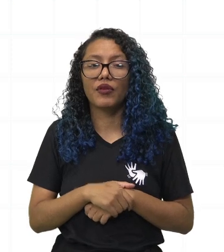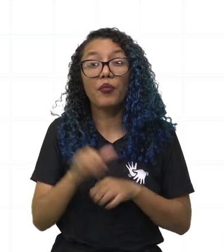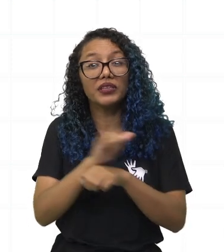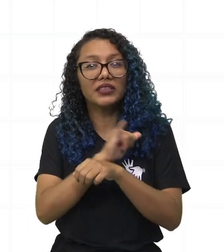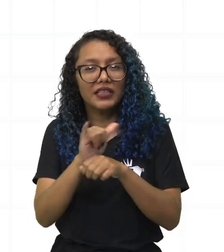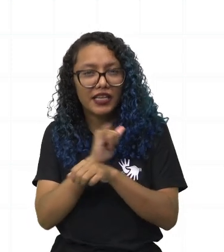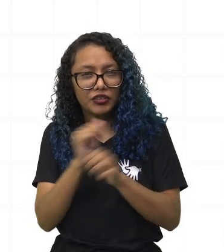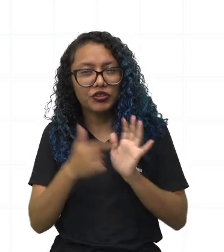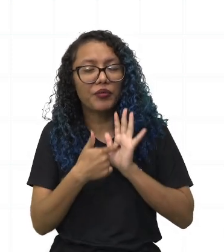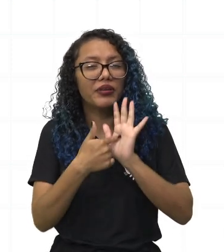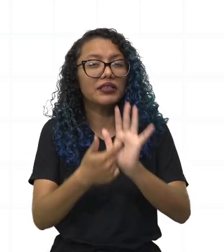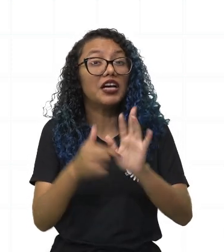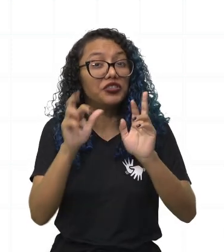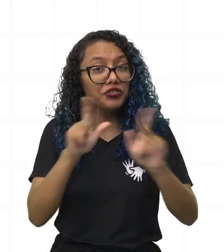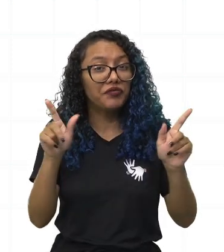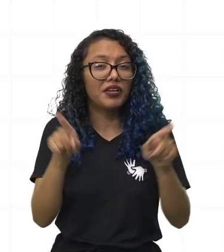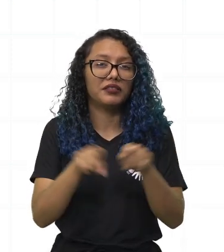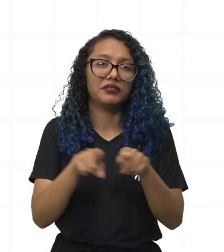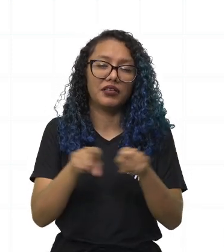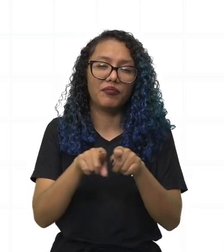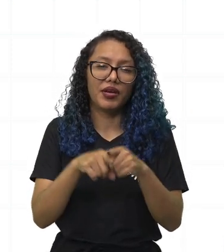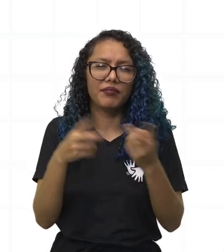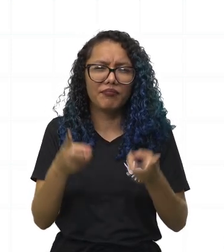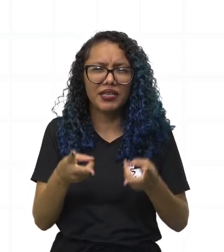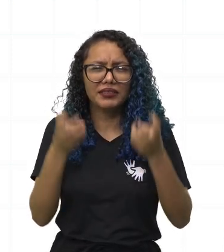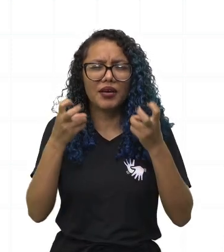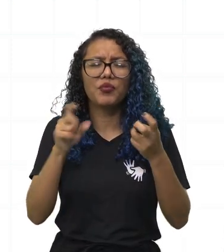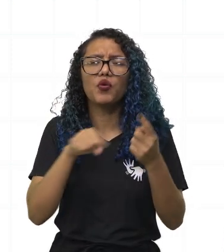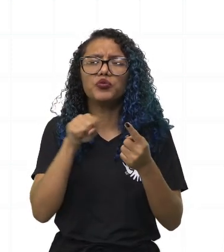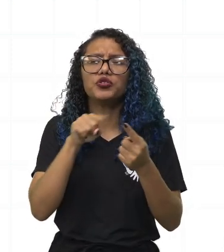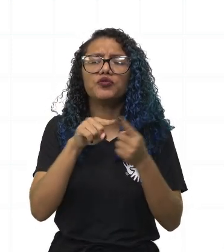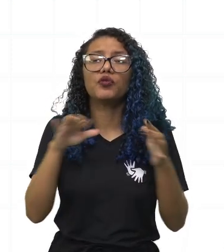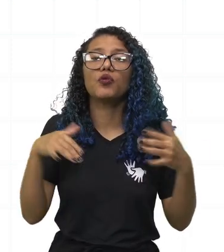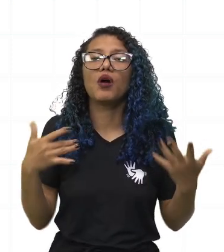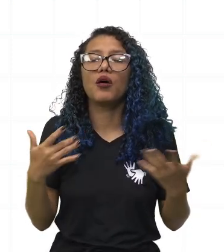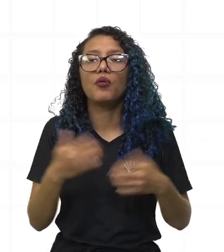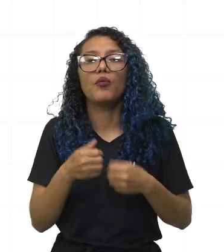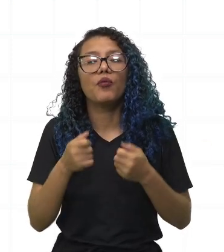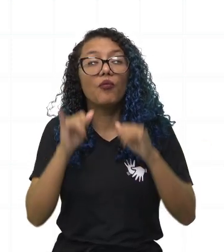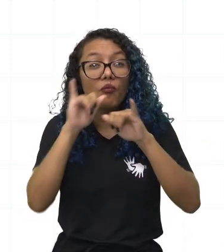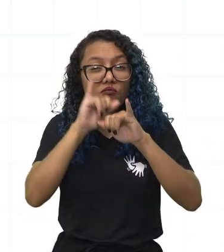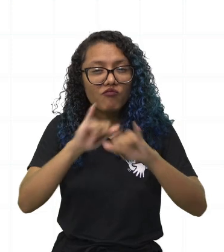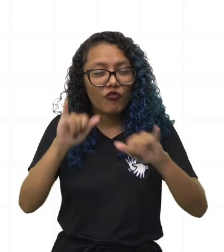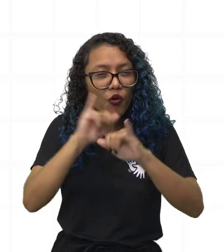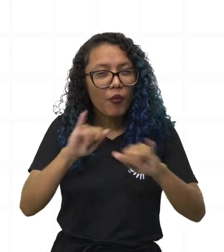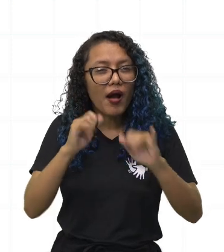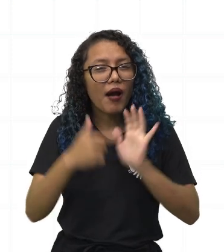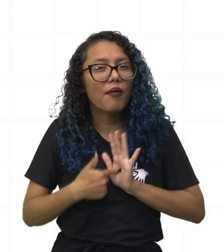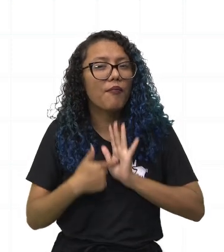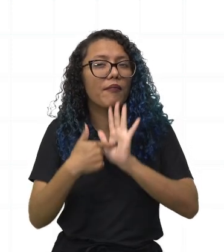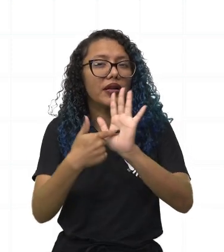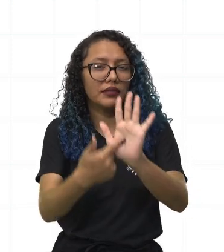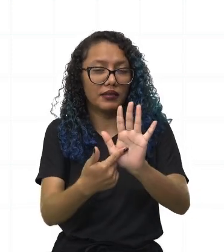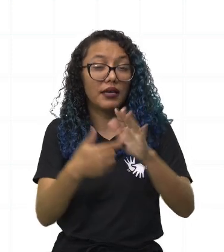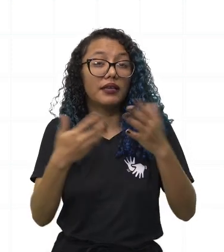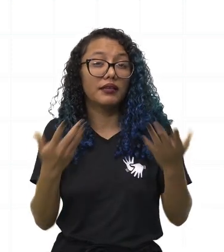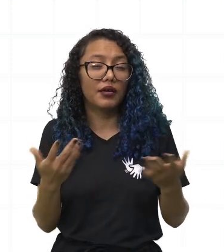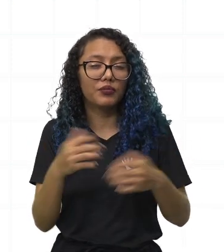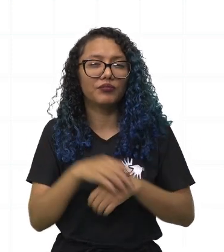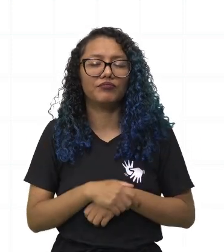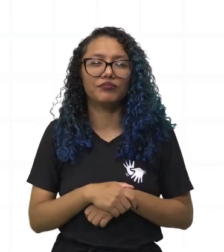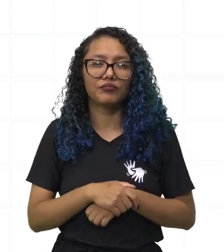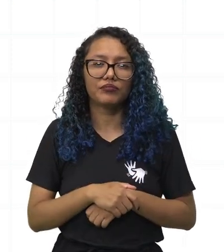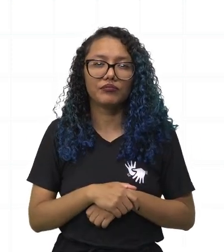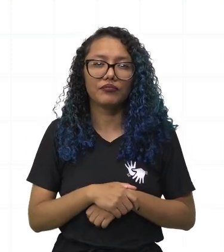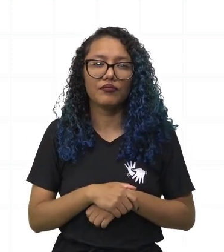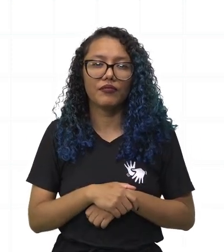como objetivo o quê? Informar, expor. Então, nós podemos falar que como a reportagem